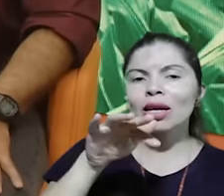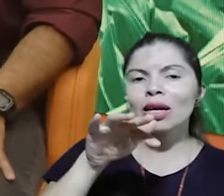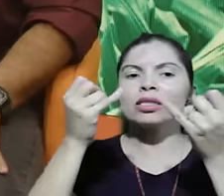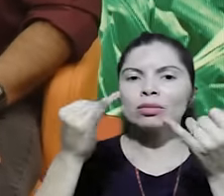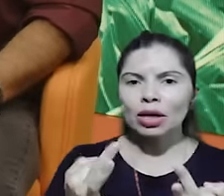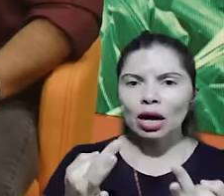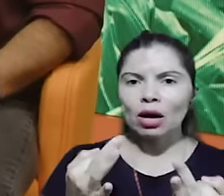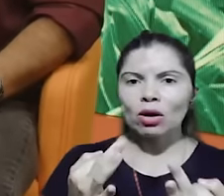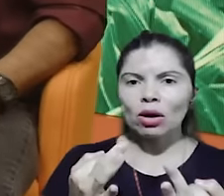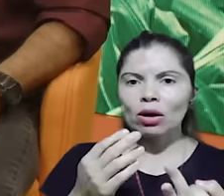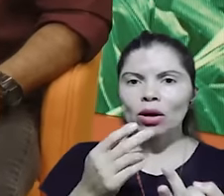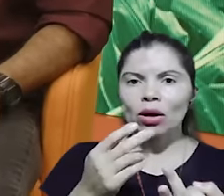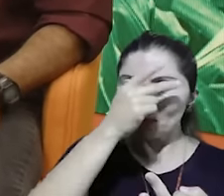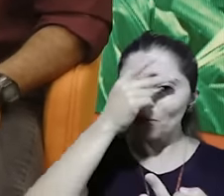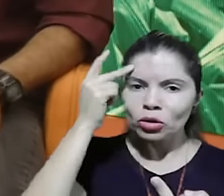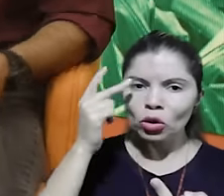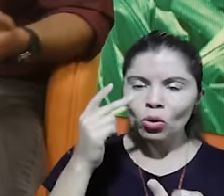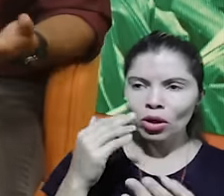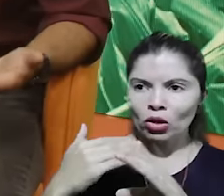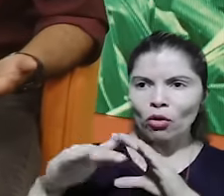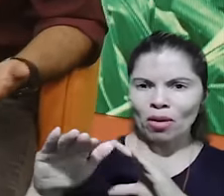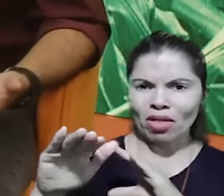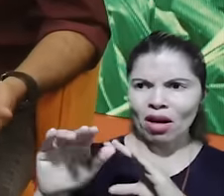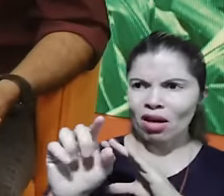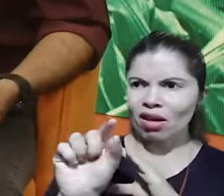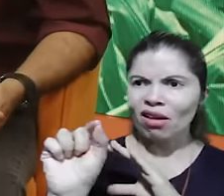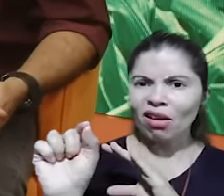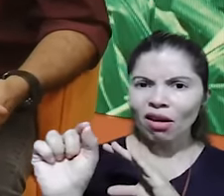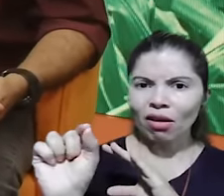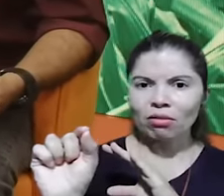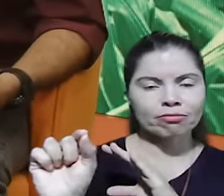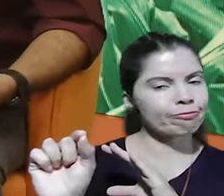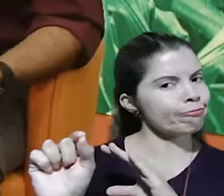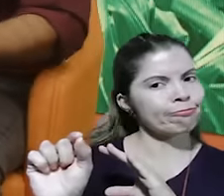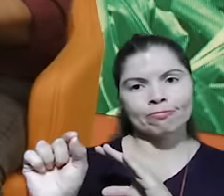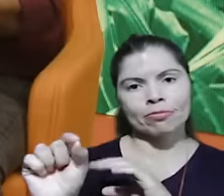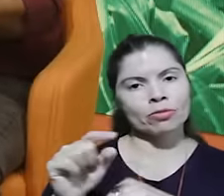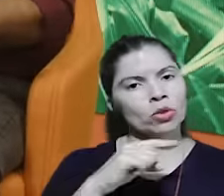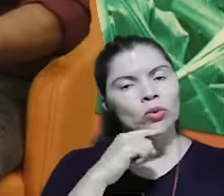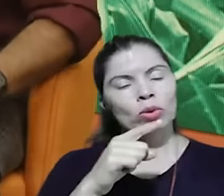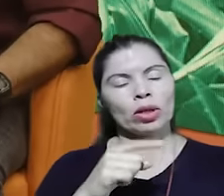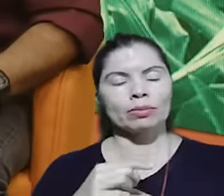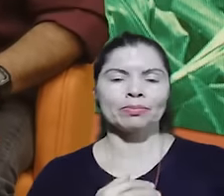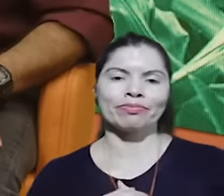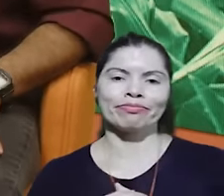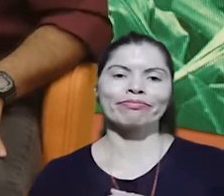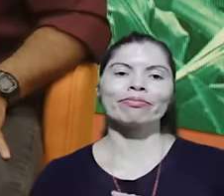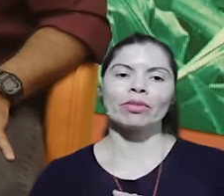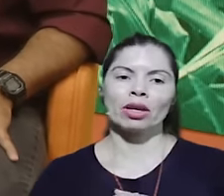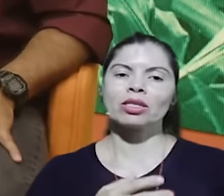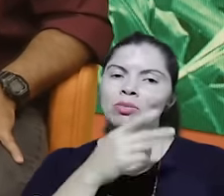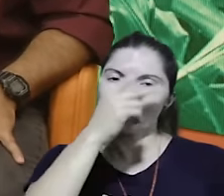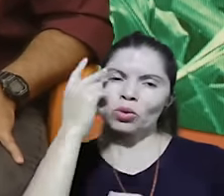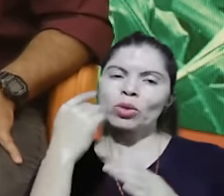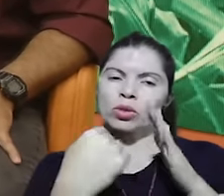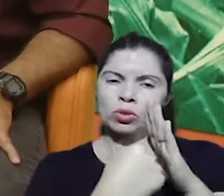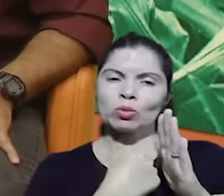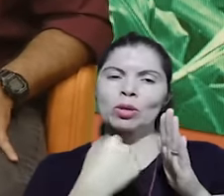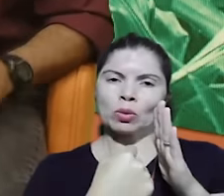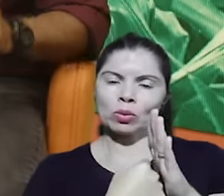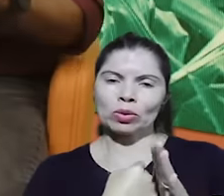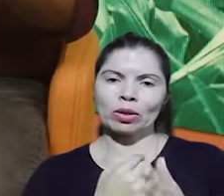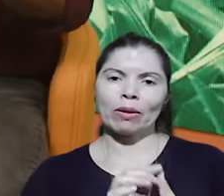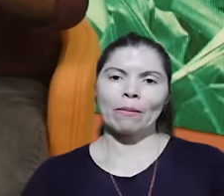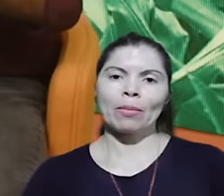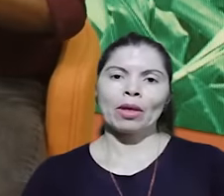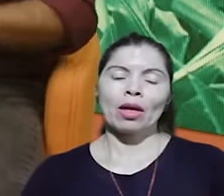infelizmente eu digo infelizmente porque a gente tem essa recebido esse questionamento por isso que né a gente tem ele aí eh já